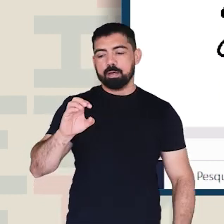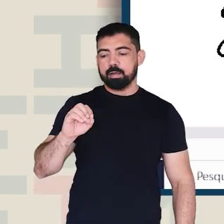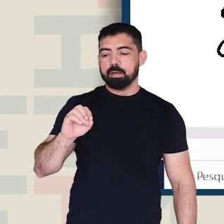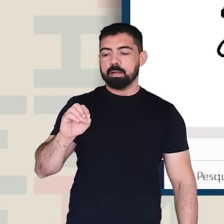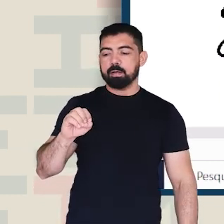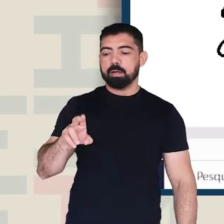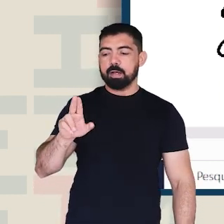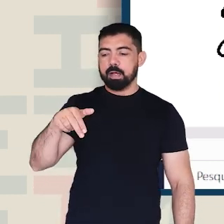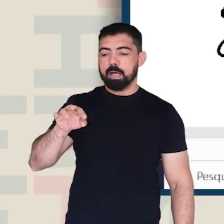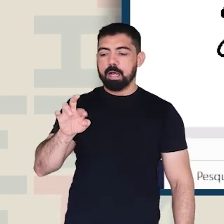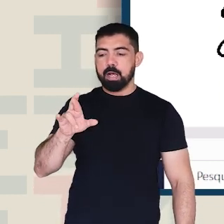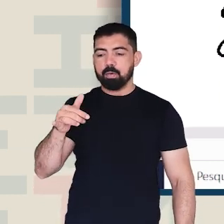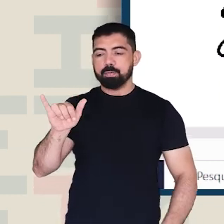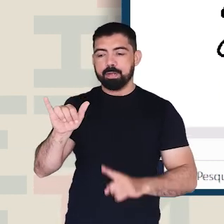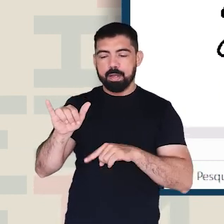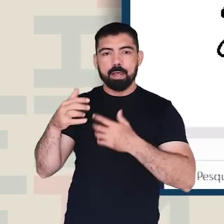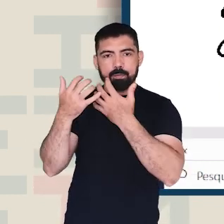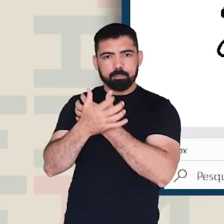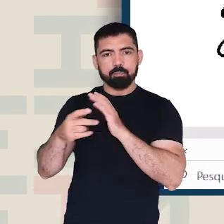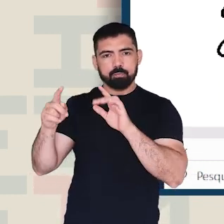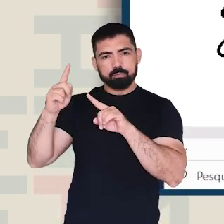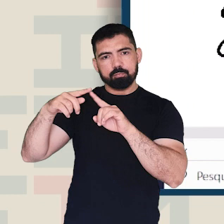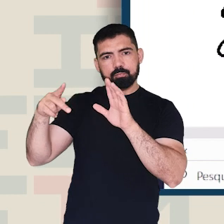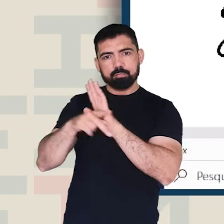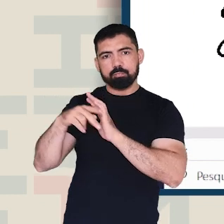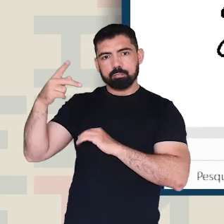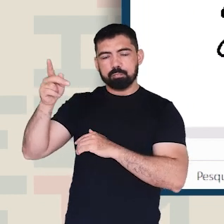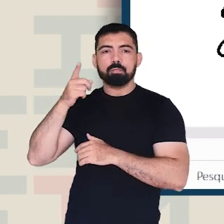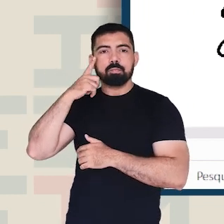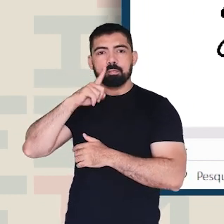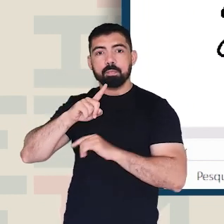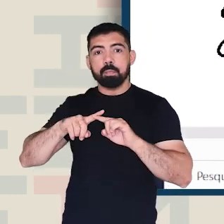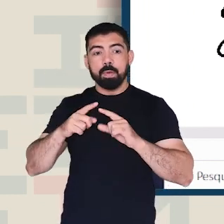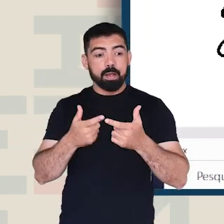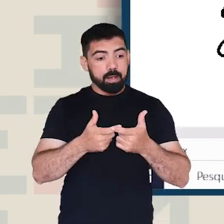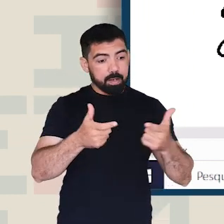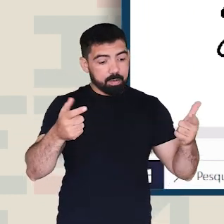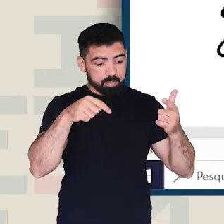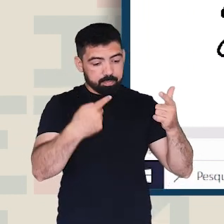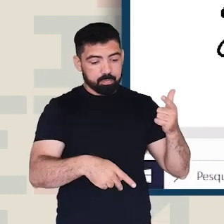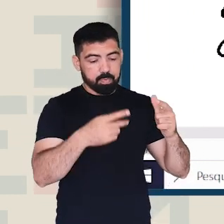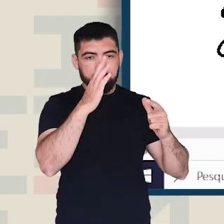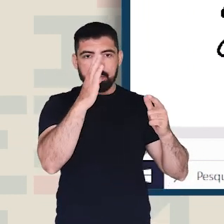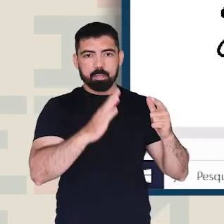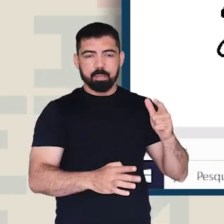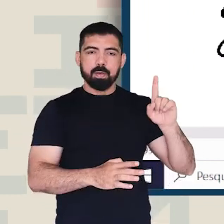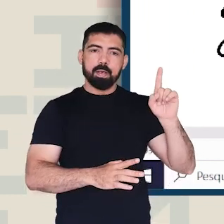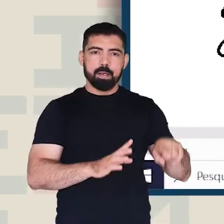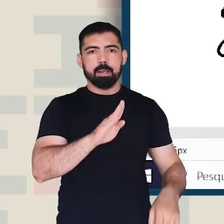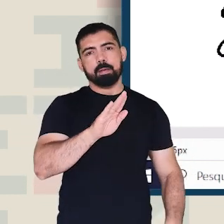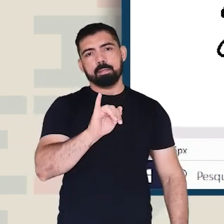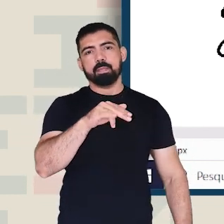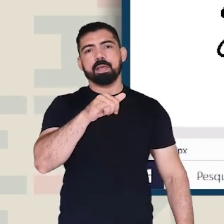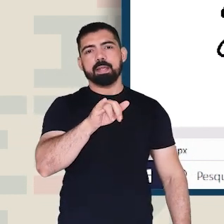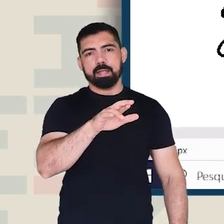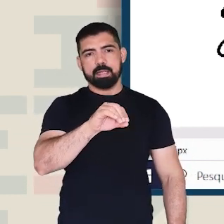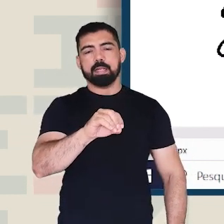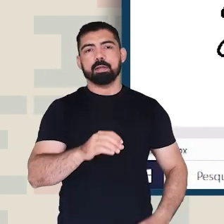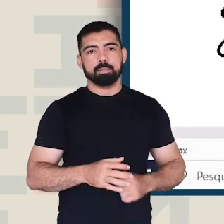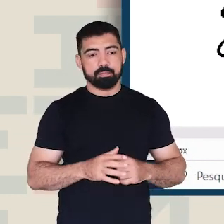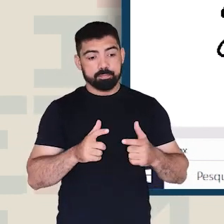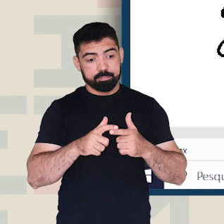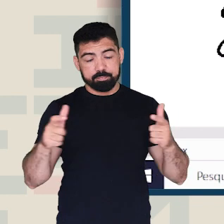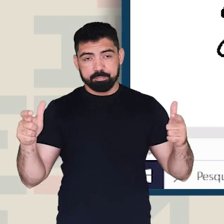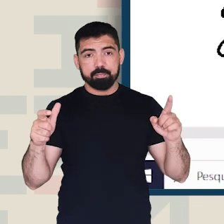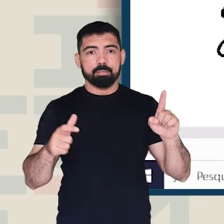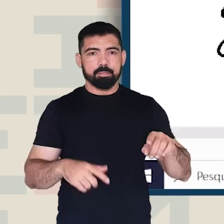ritmo americano, mas todos os outros são binários. A música brasileira, ela se porta muito fácil, a